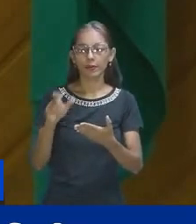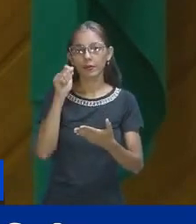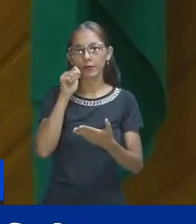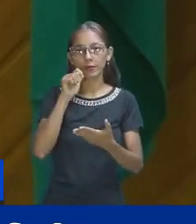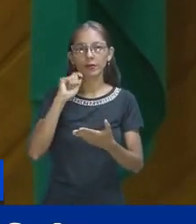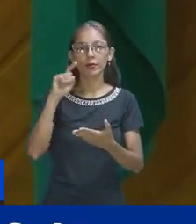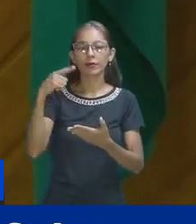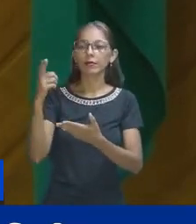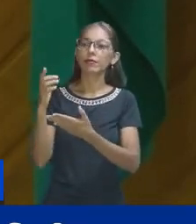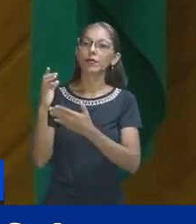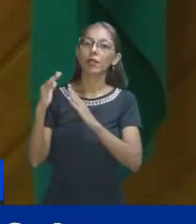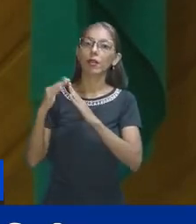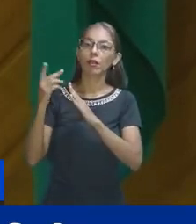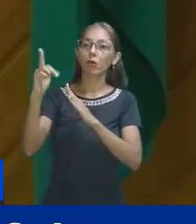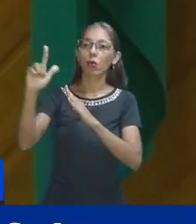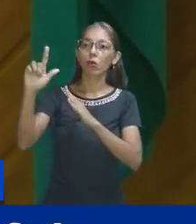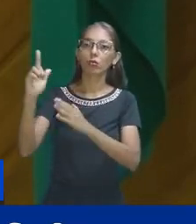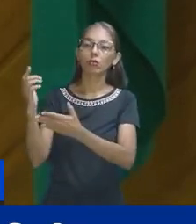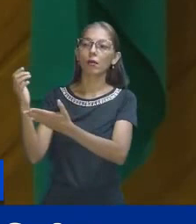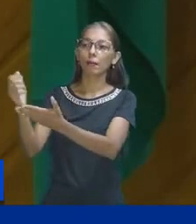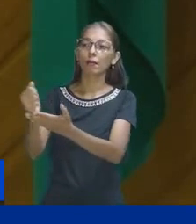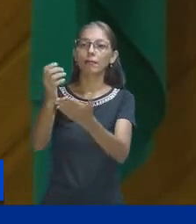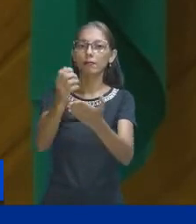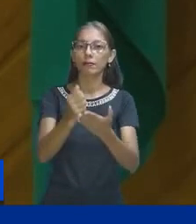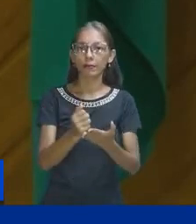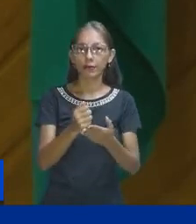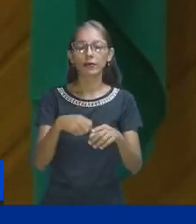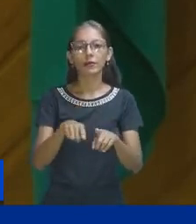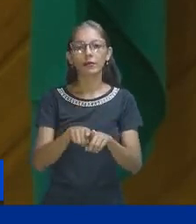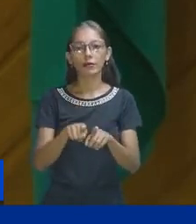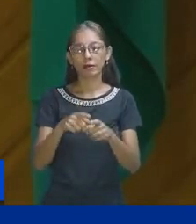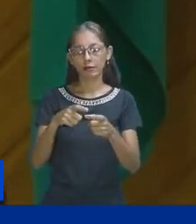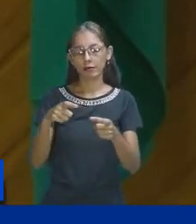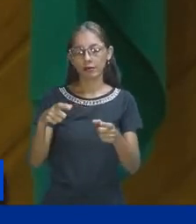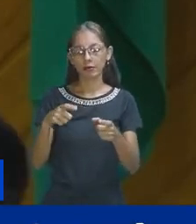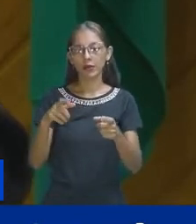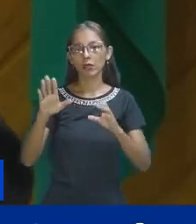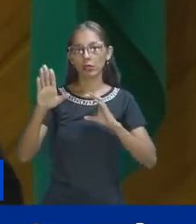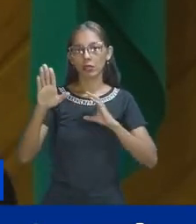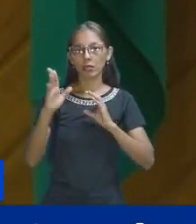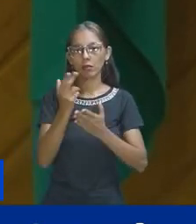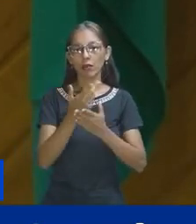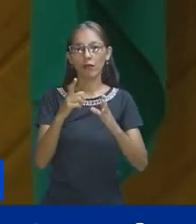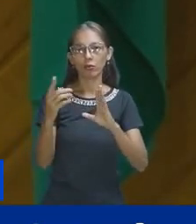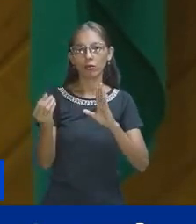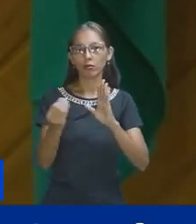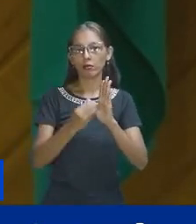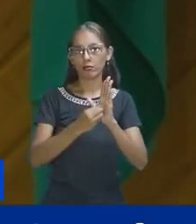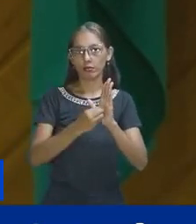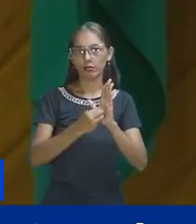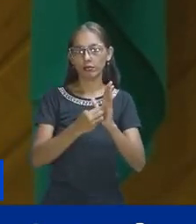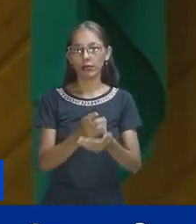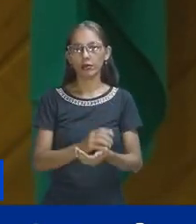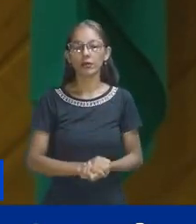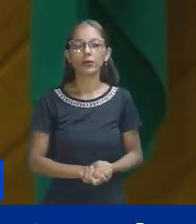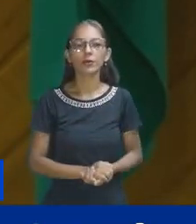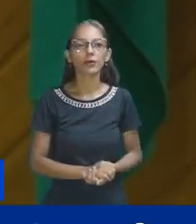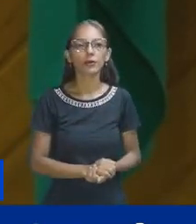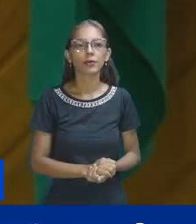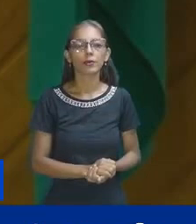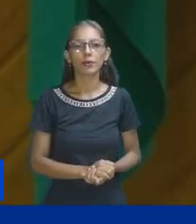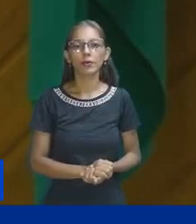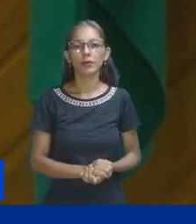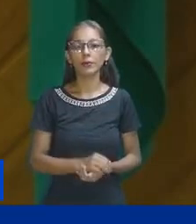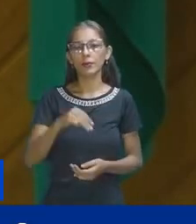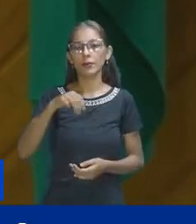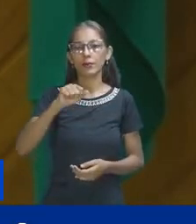O santinho do candidato a deputado estadual Diogo Sênio. De todo modo, a testemunha Maria Ramos confirmou que prestou